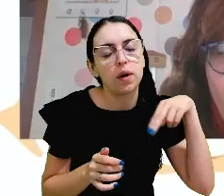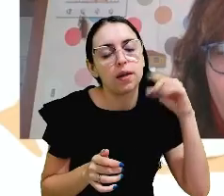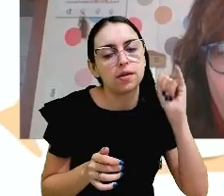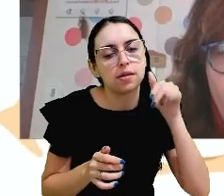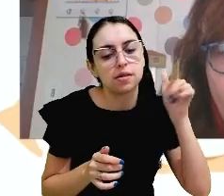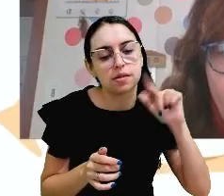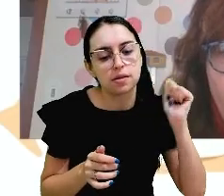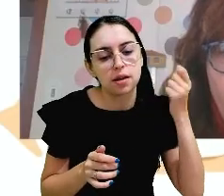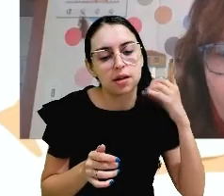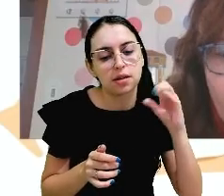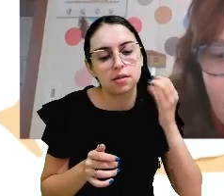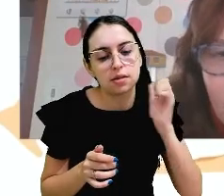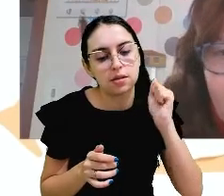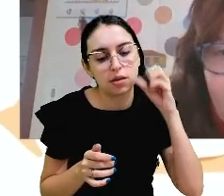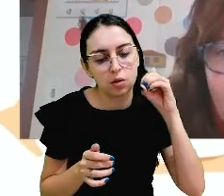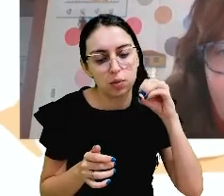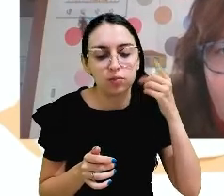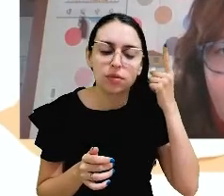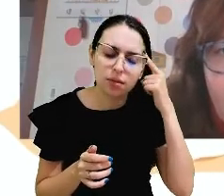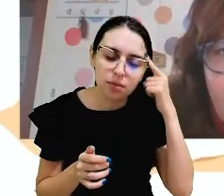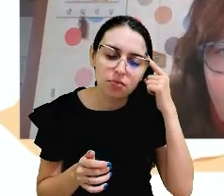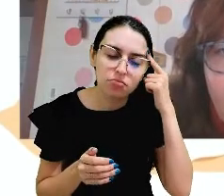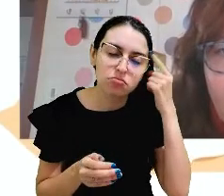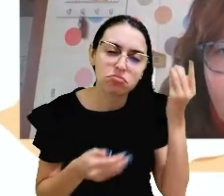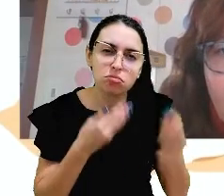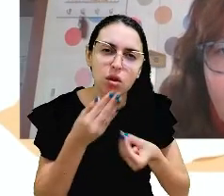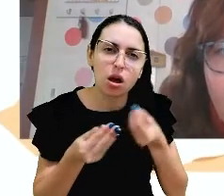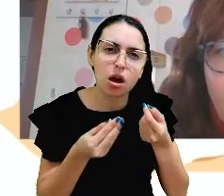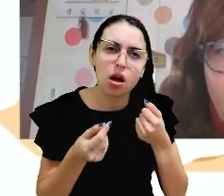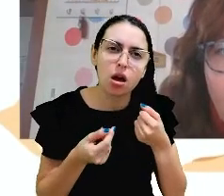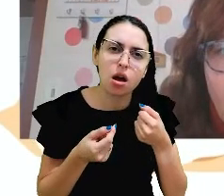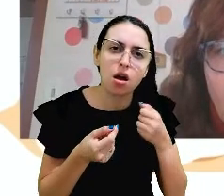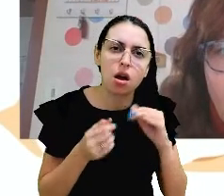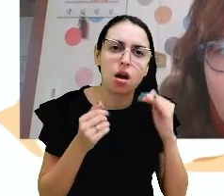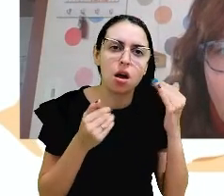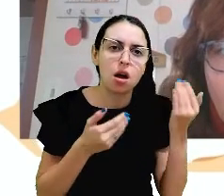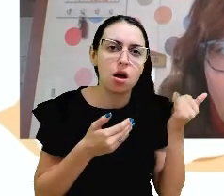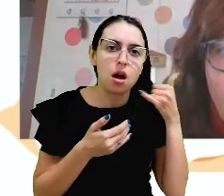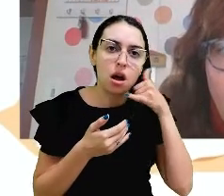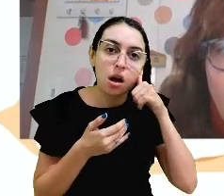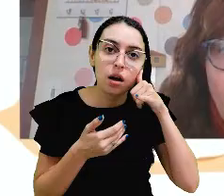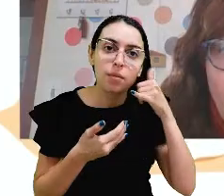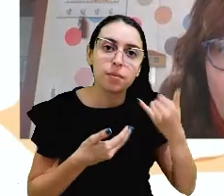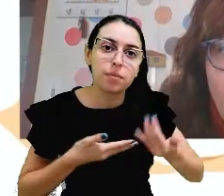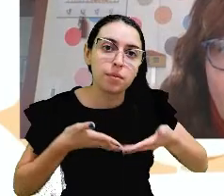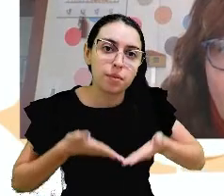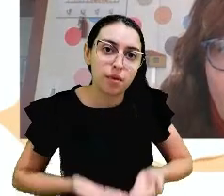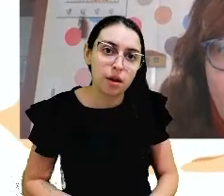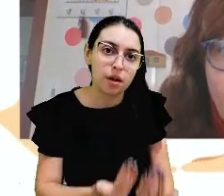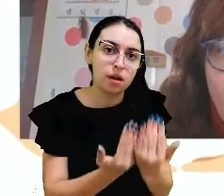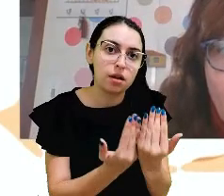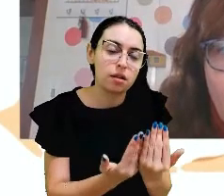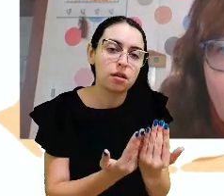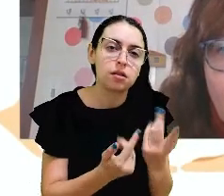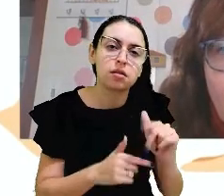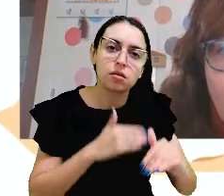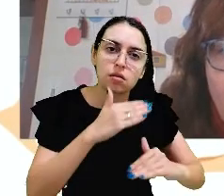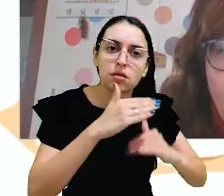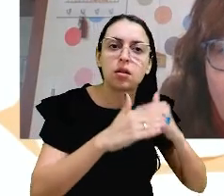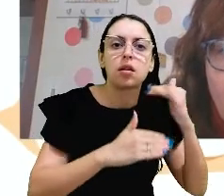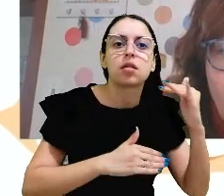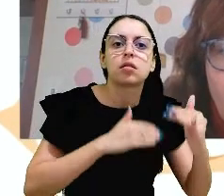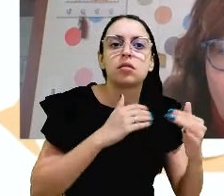gente pensar, né? Pensar que as parteiras, elas estão numa chave de uma episteme